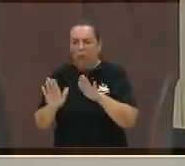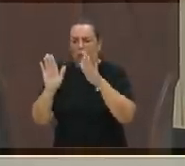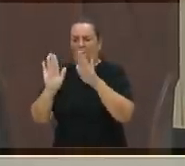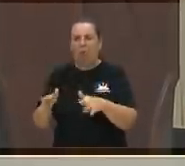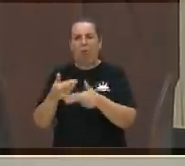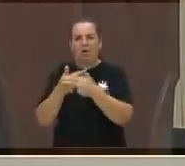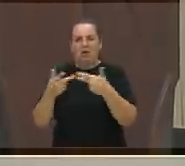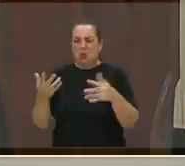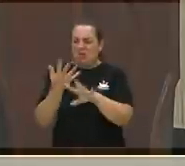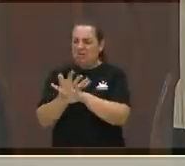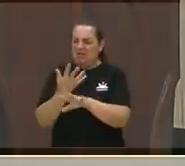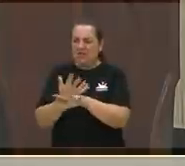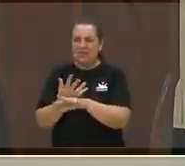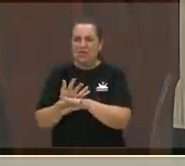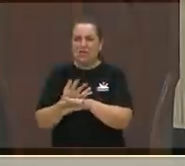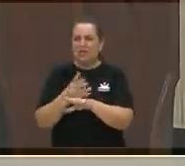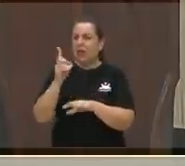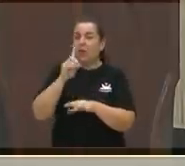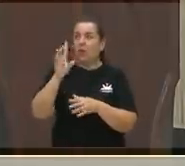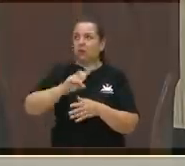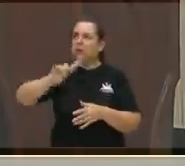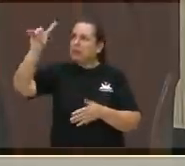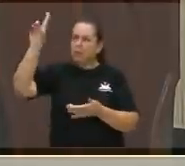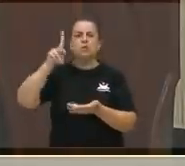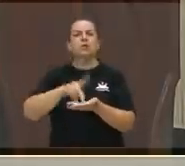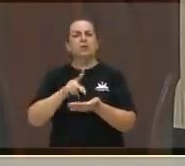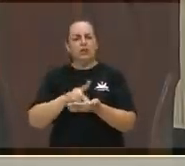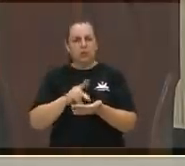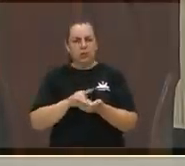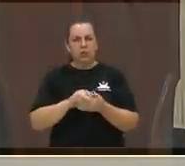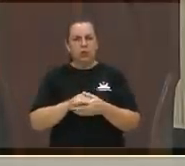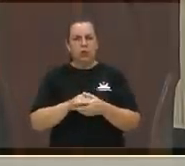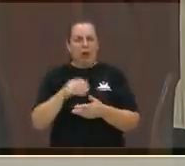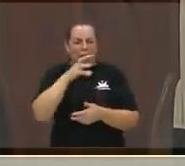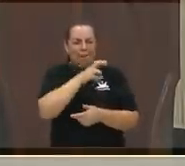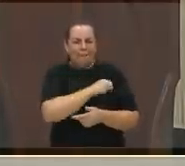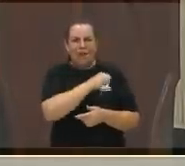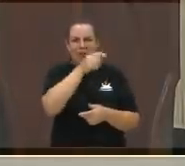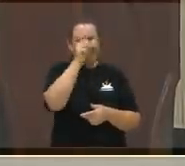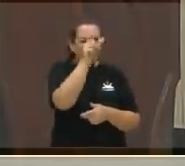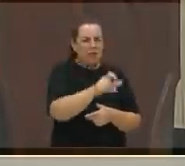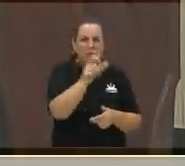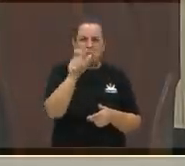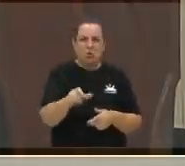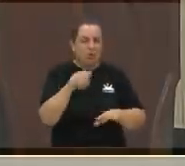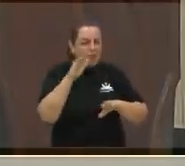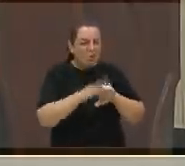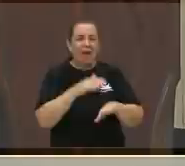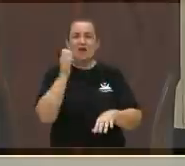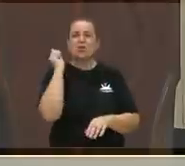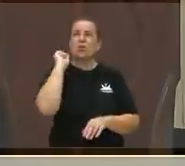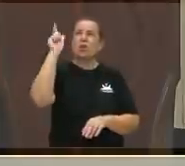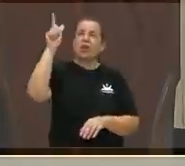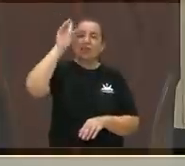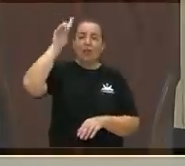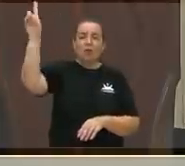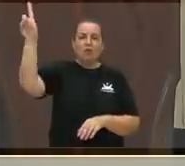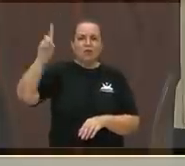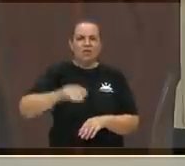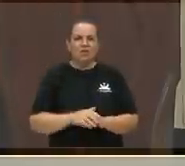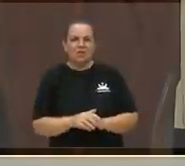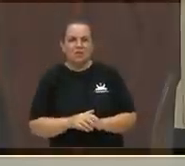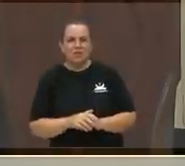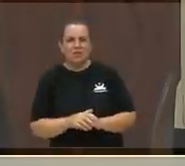e valorizando demasiadamente pessoas no lugar de deus criaturas atividades objetos